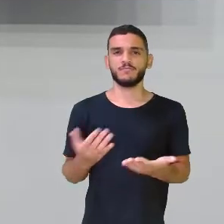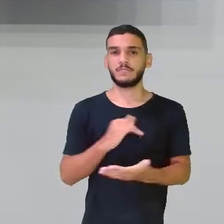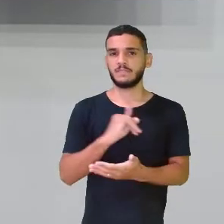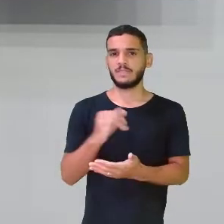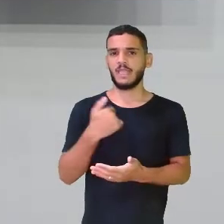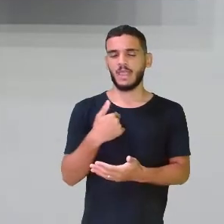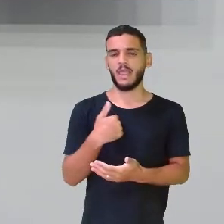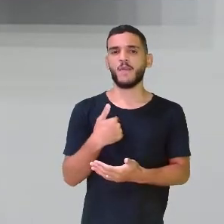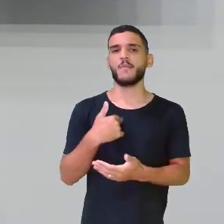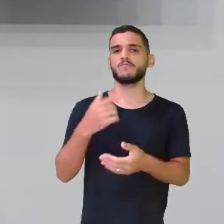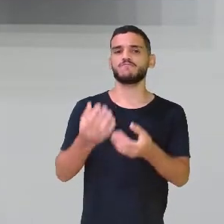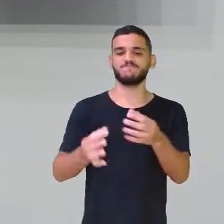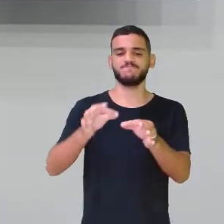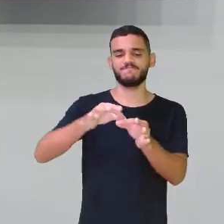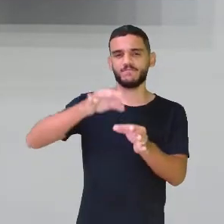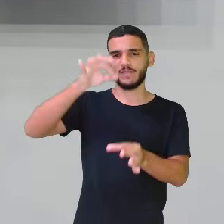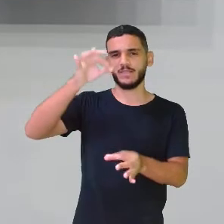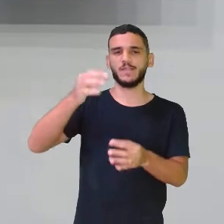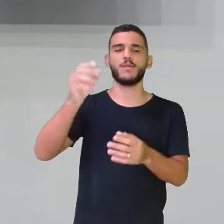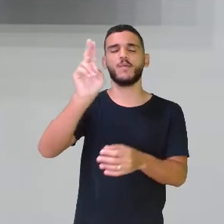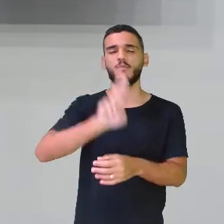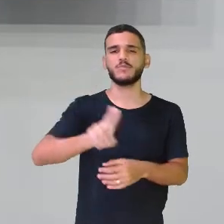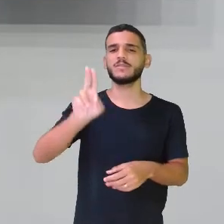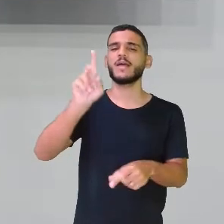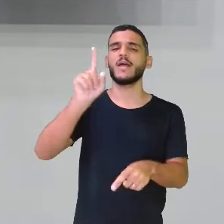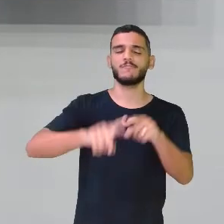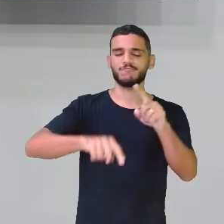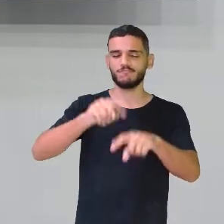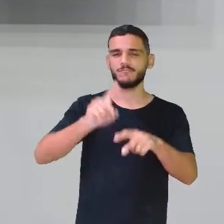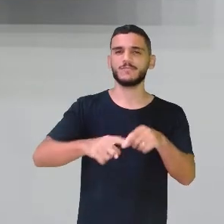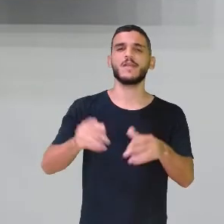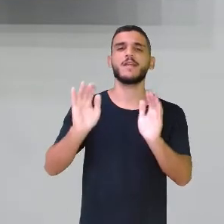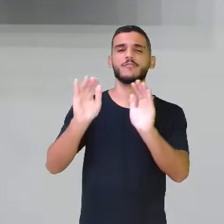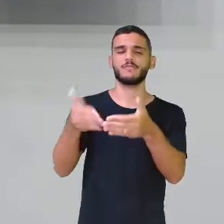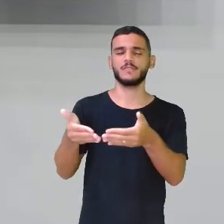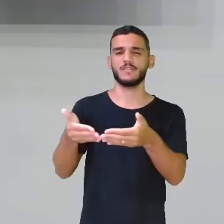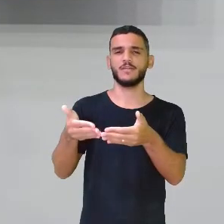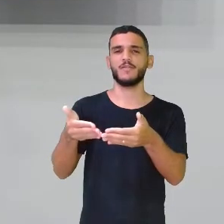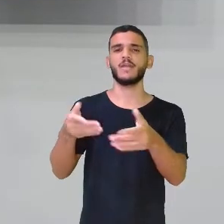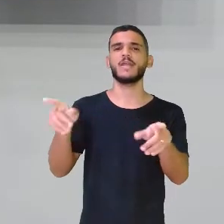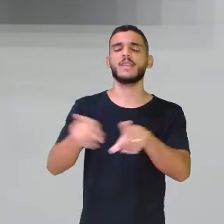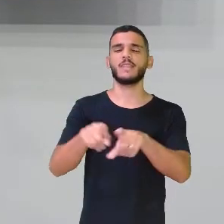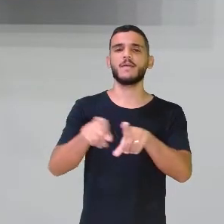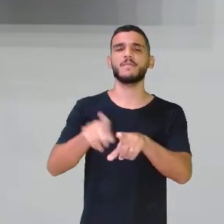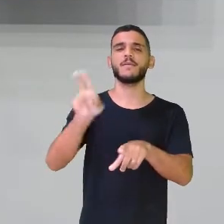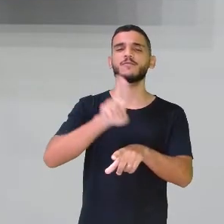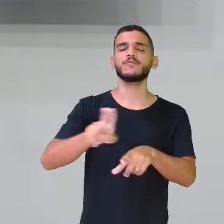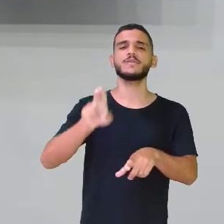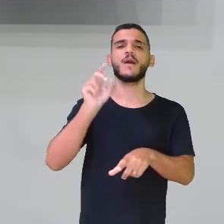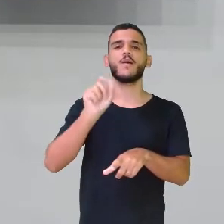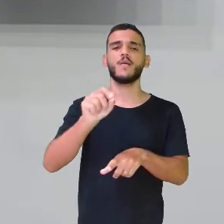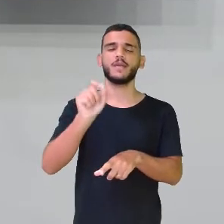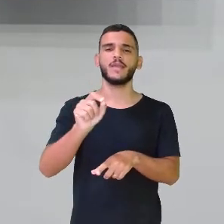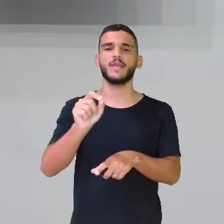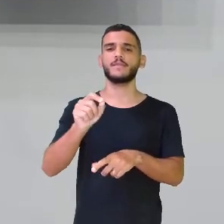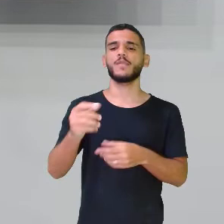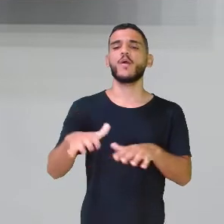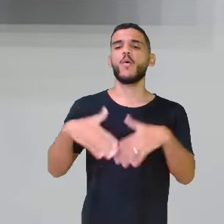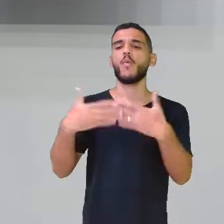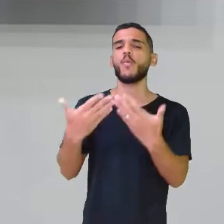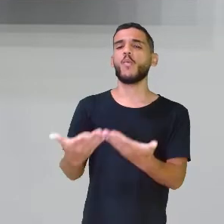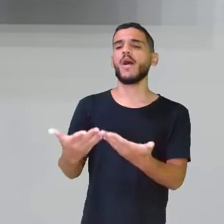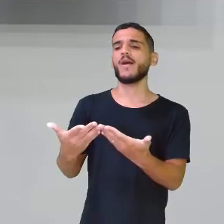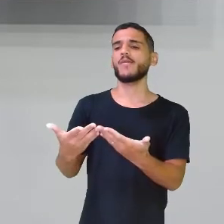medir, eu vou precisar do instrumento específico e vou precisar da minha unidade de